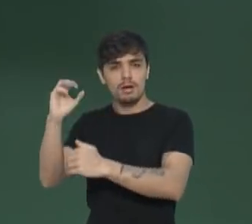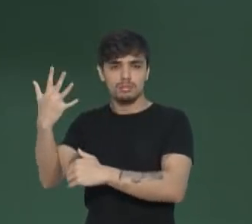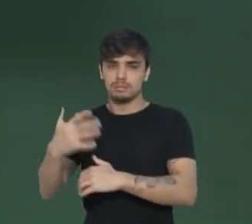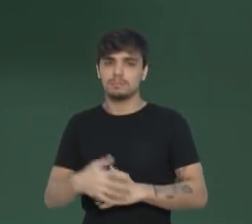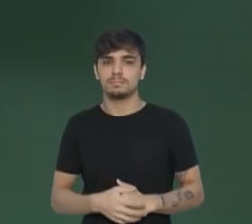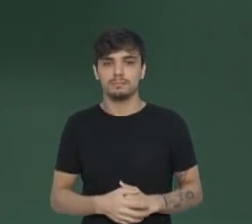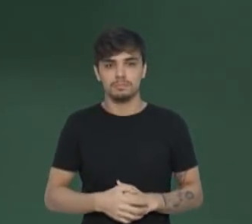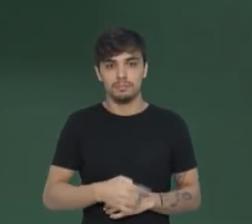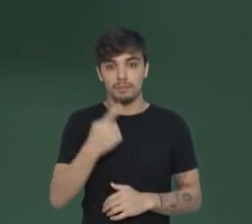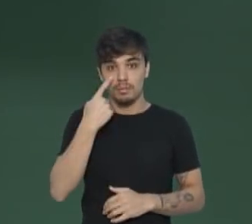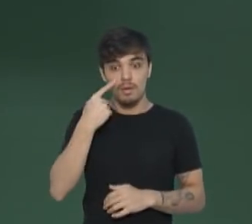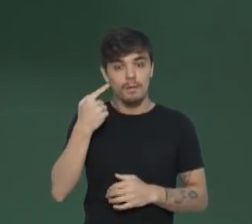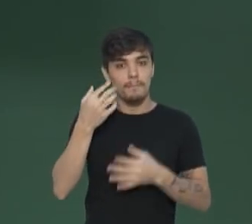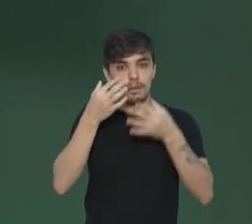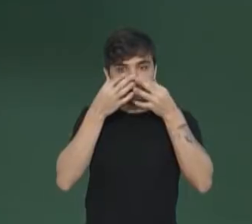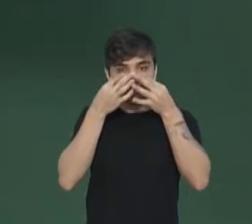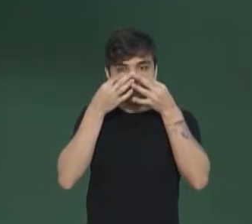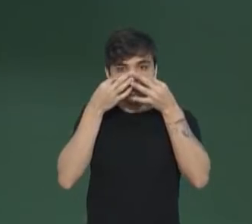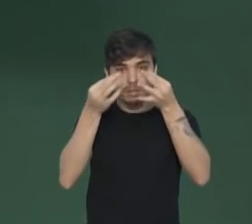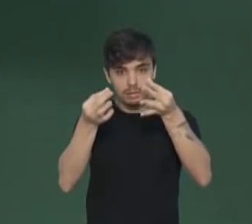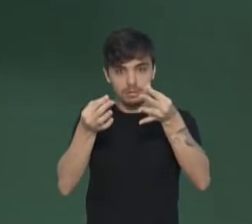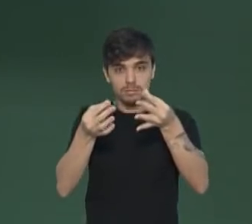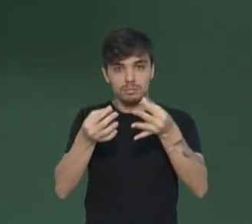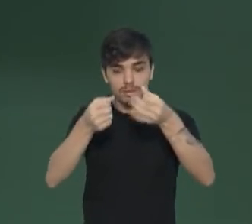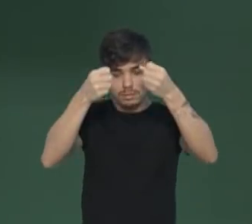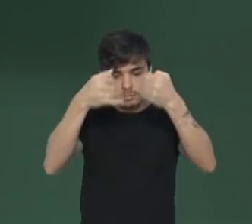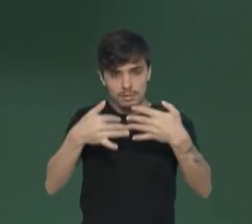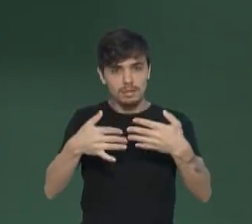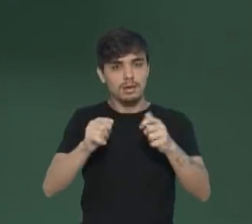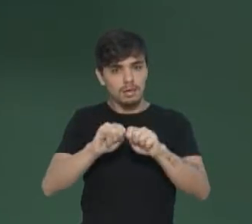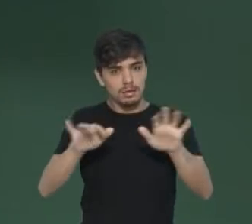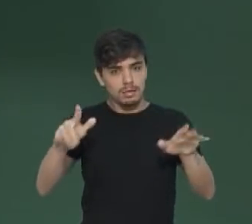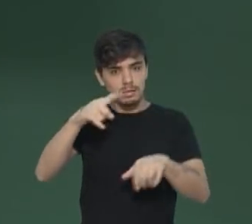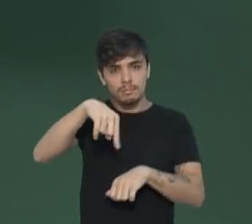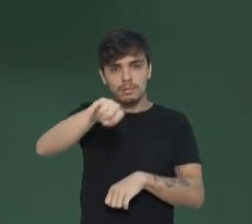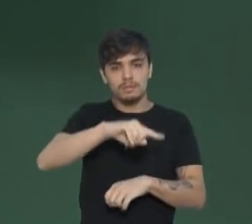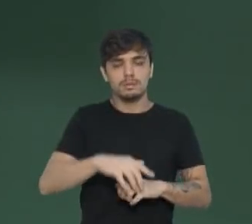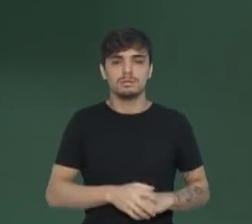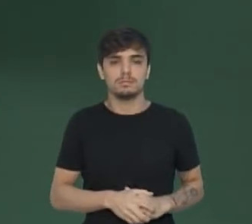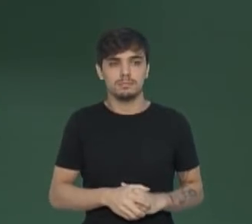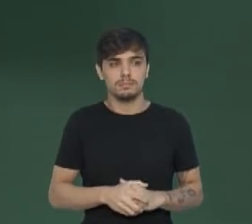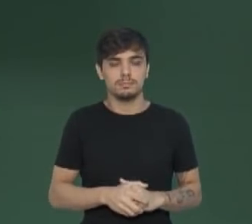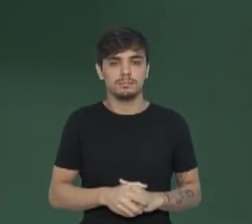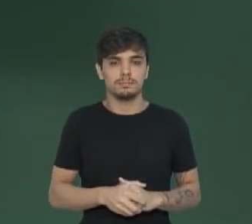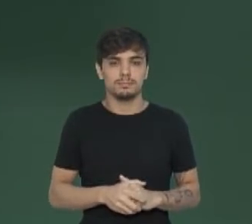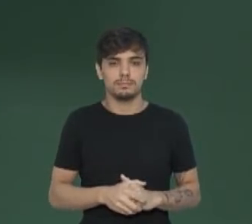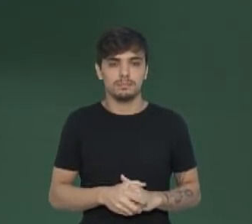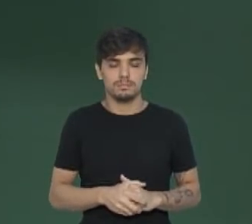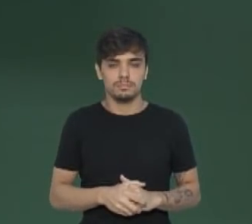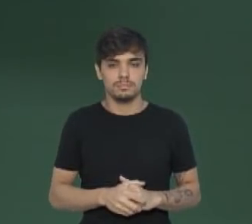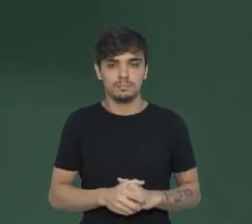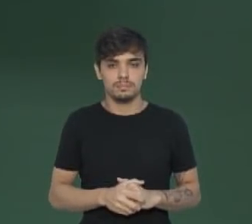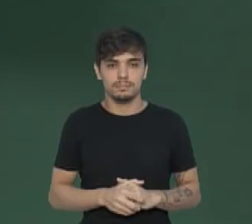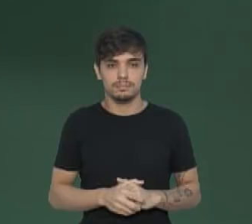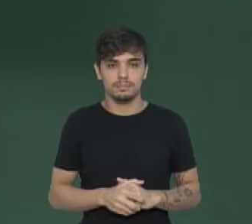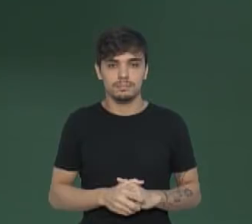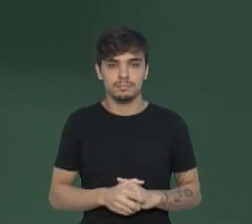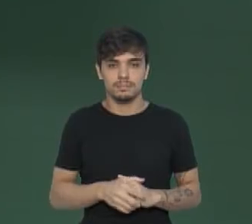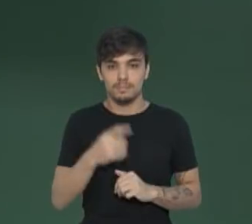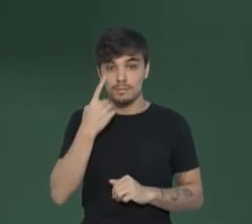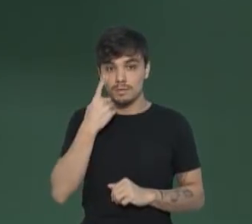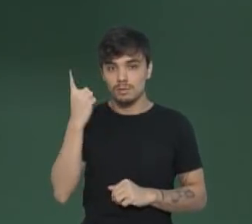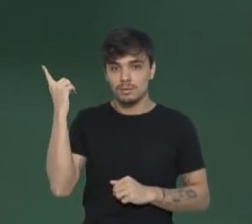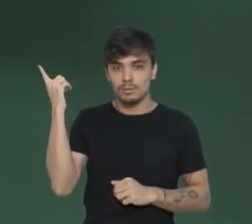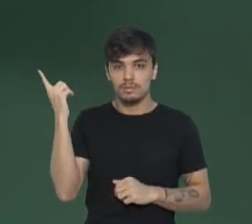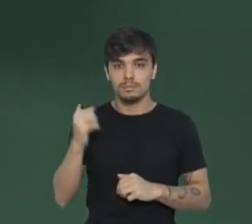nisso. Ó. Vou te mostrar de uma forma bem exata como funciona o eterno retorno agora. Então presta bastante atenção, ó, foca em mim. Ó. 1,